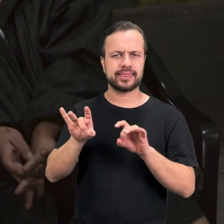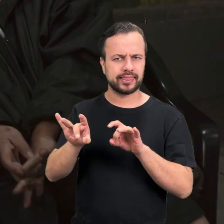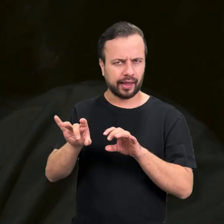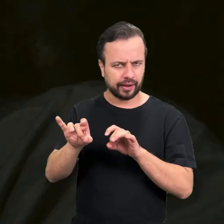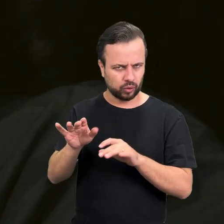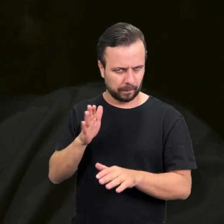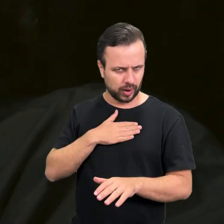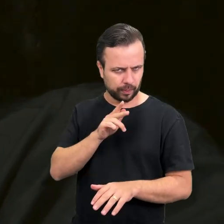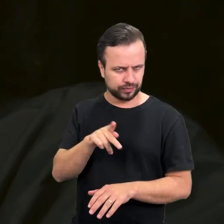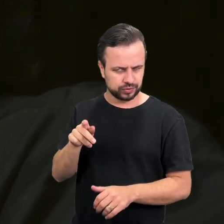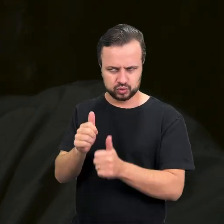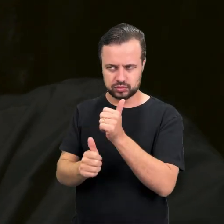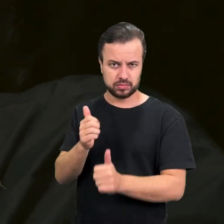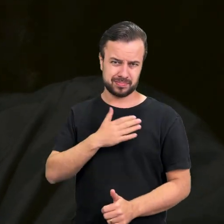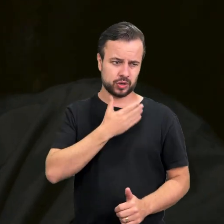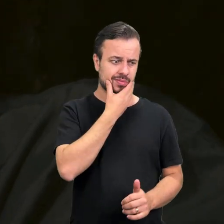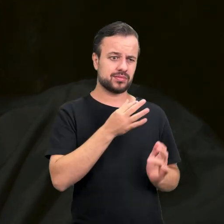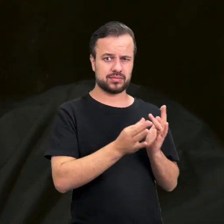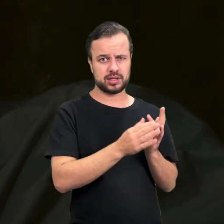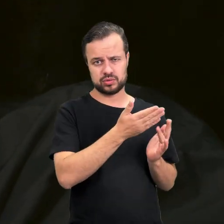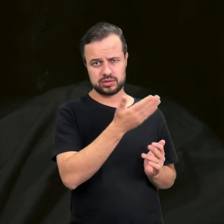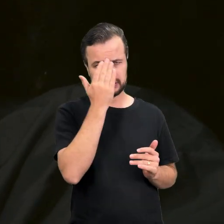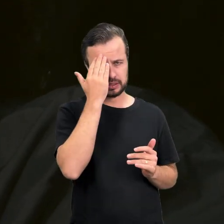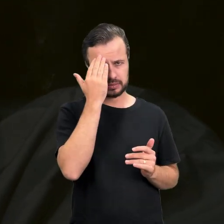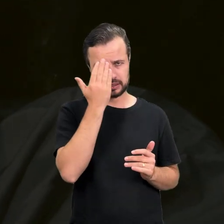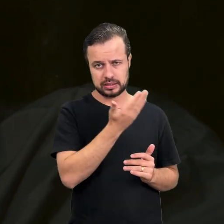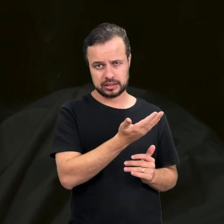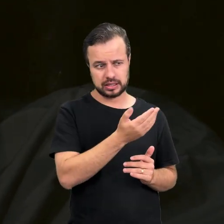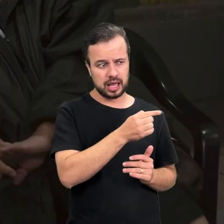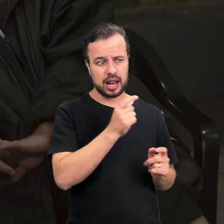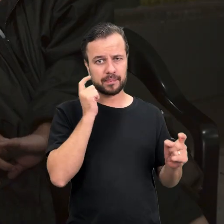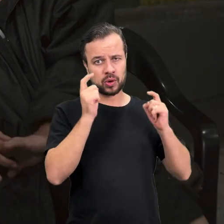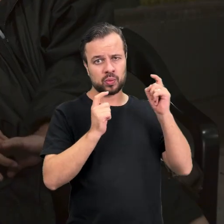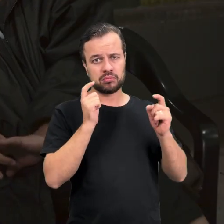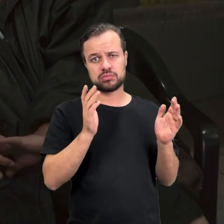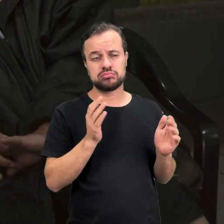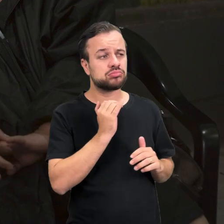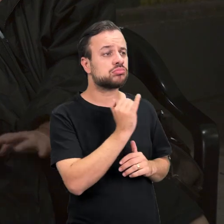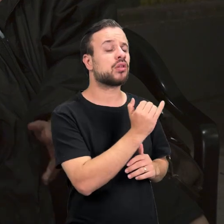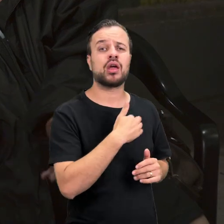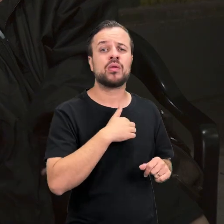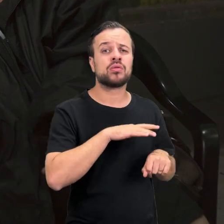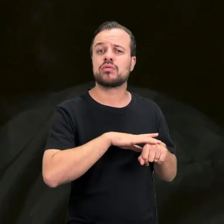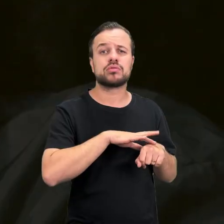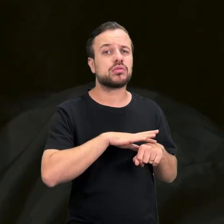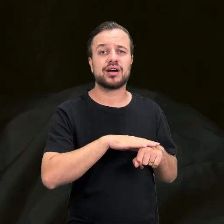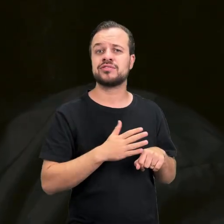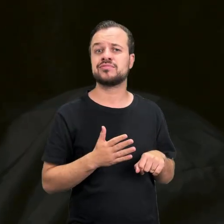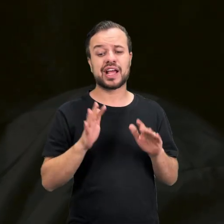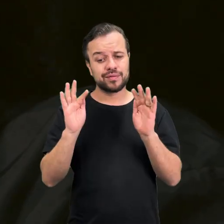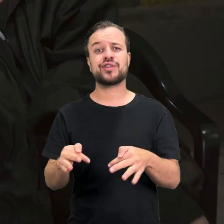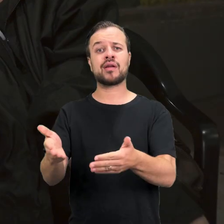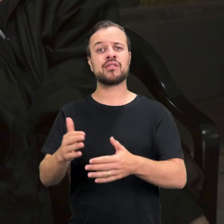técnico. Meu marido sabia, lógico. Meu marido ficou preocupado, mas eu falei assim, eu não tô doente. É a